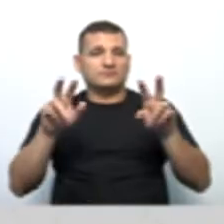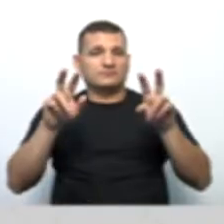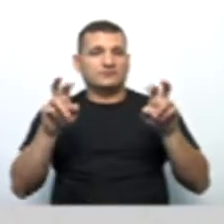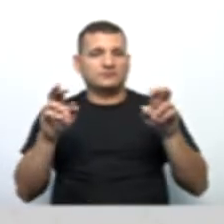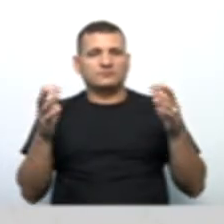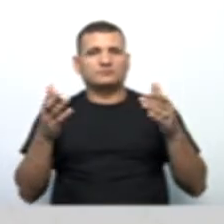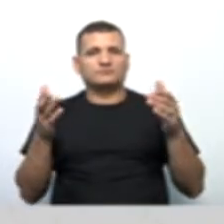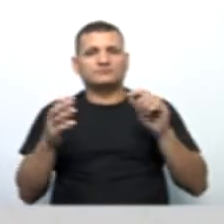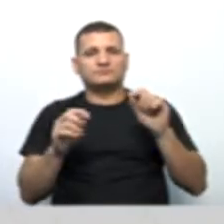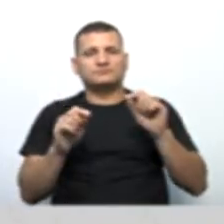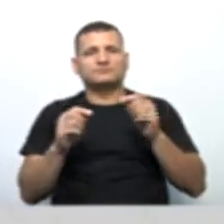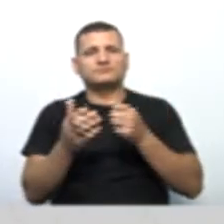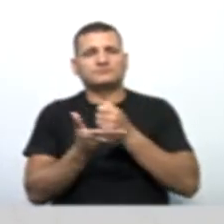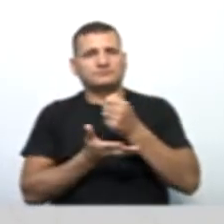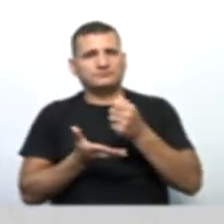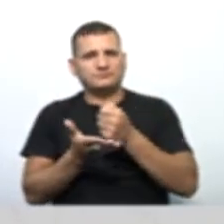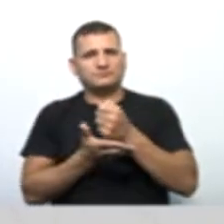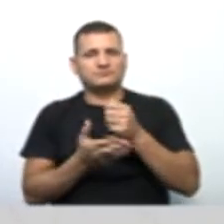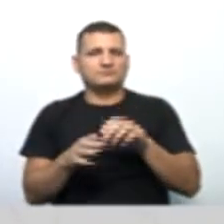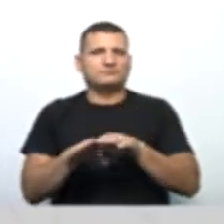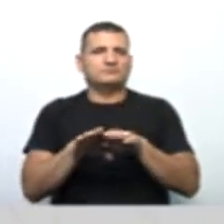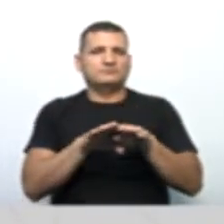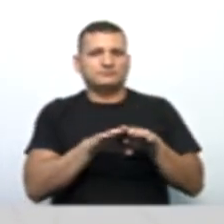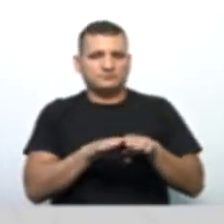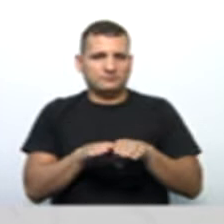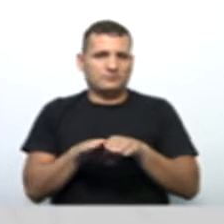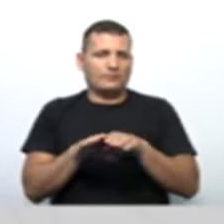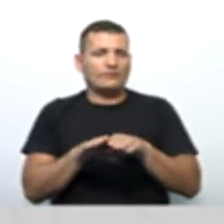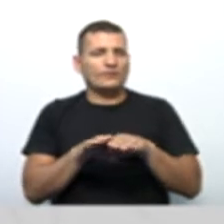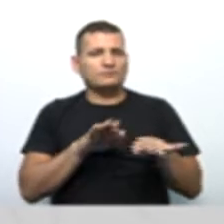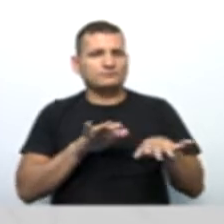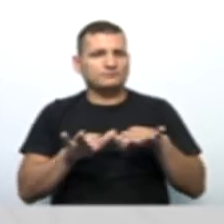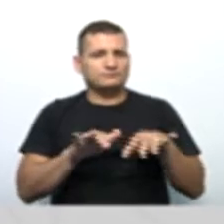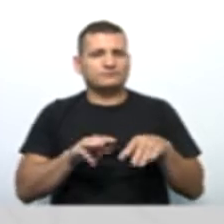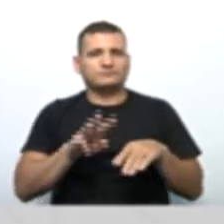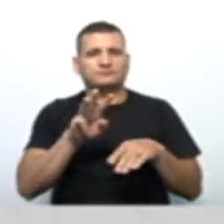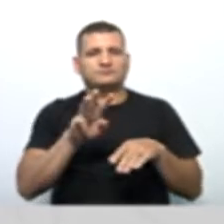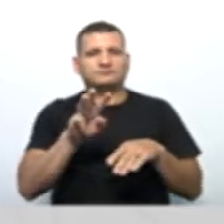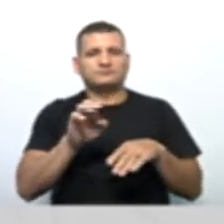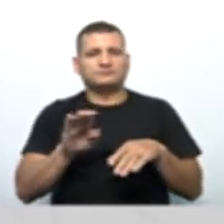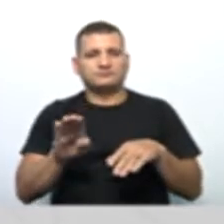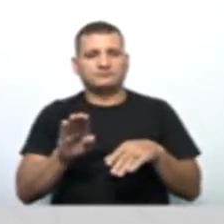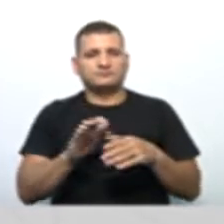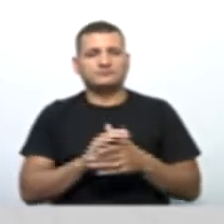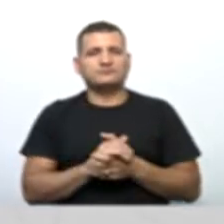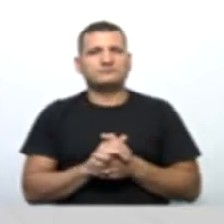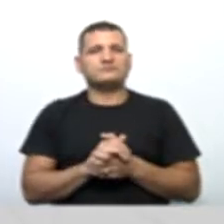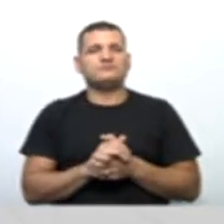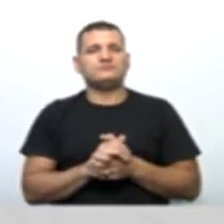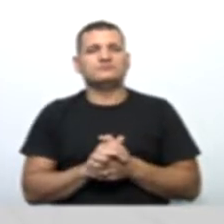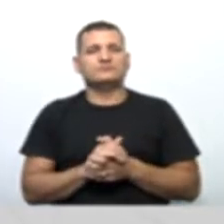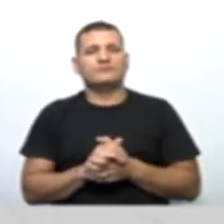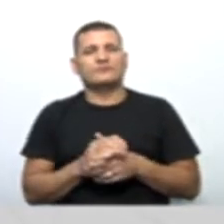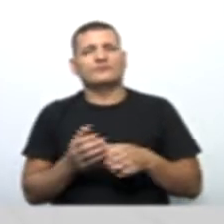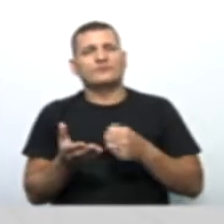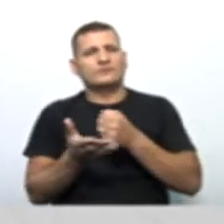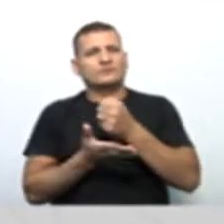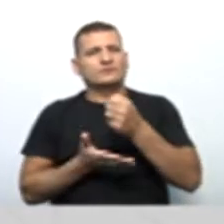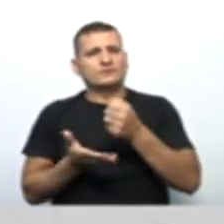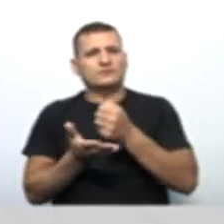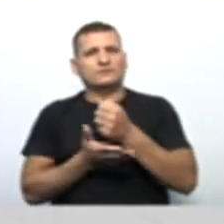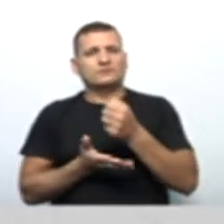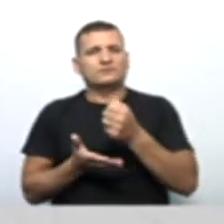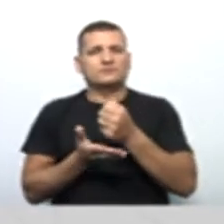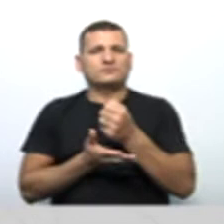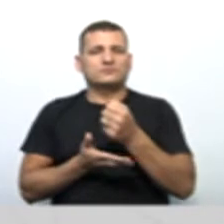fundamentos e padrões de desenvolvimento para web então os princípios e padrões de desenvolvimento de da interação são aplicados